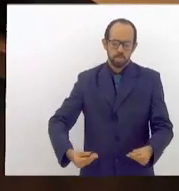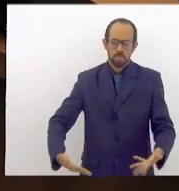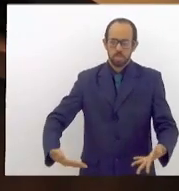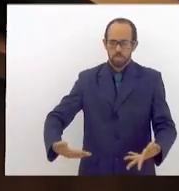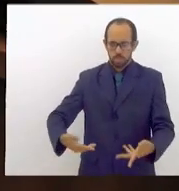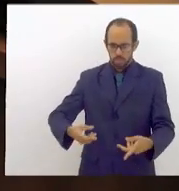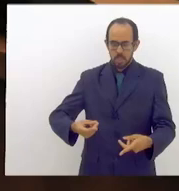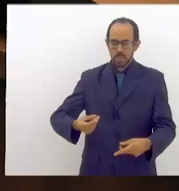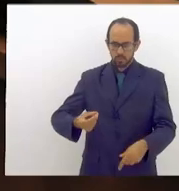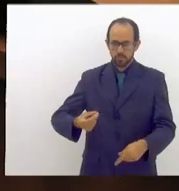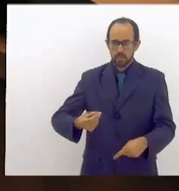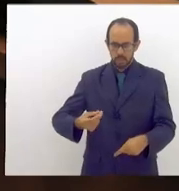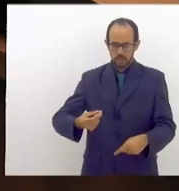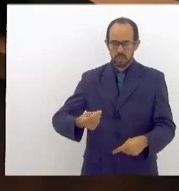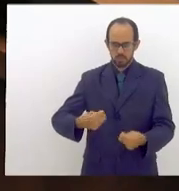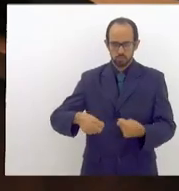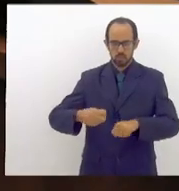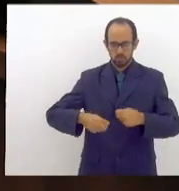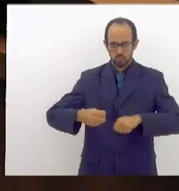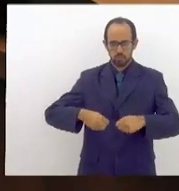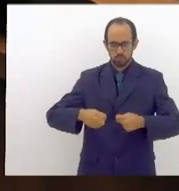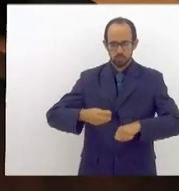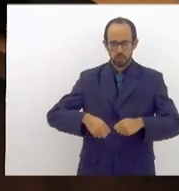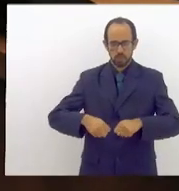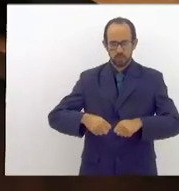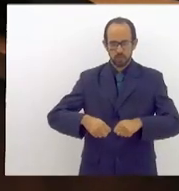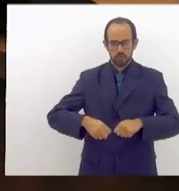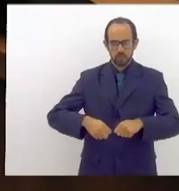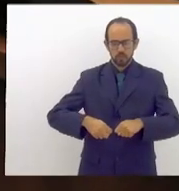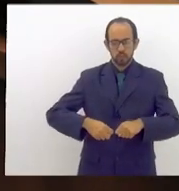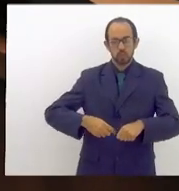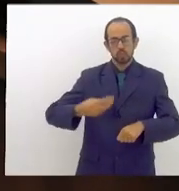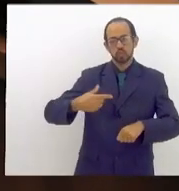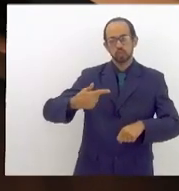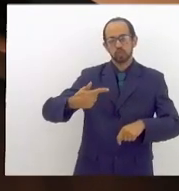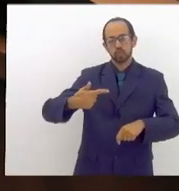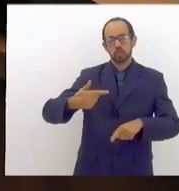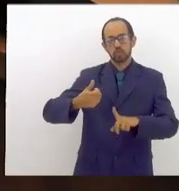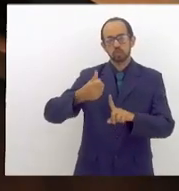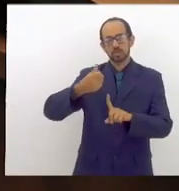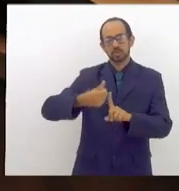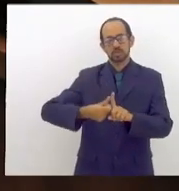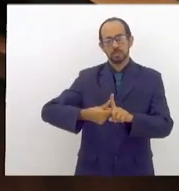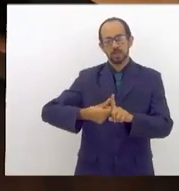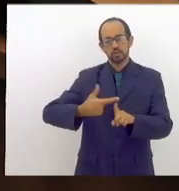Finanças no segundo semestre de 2014